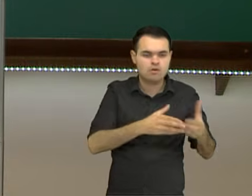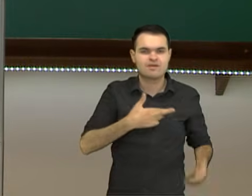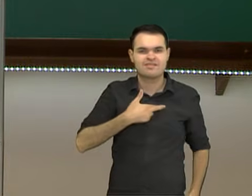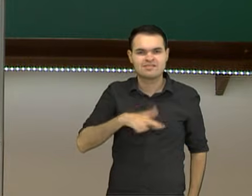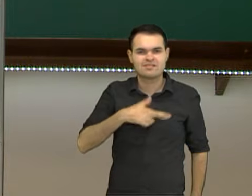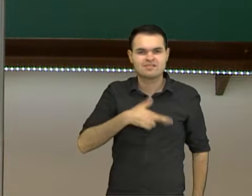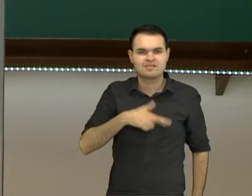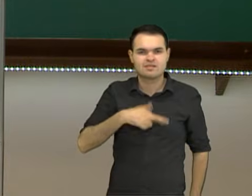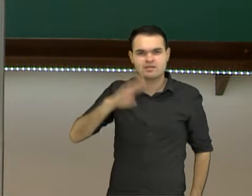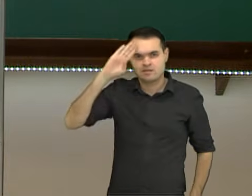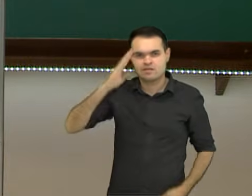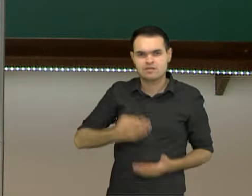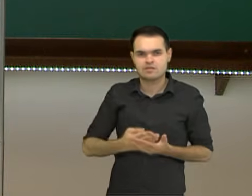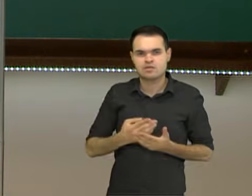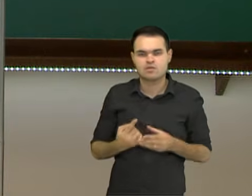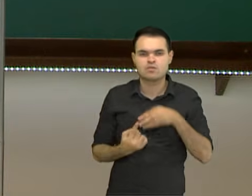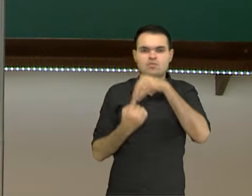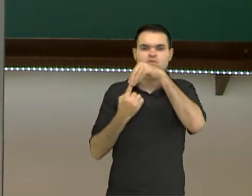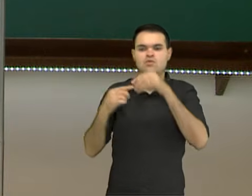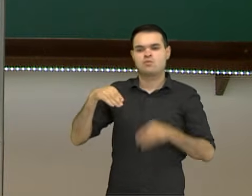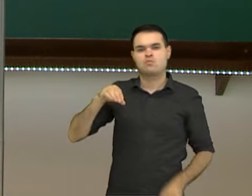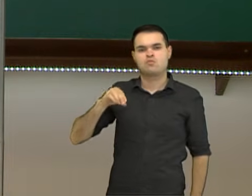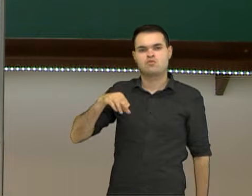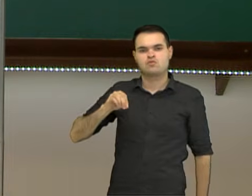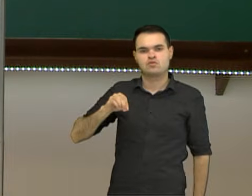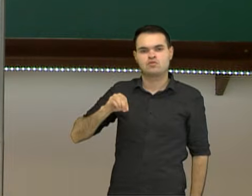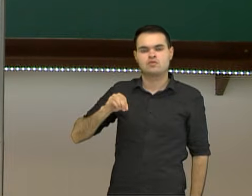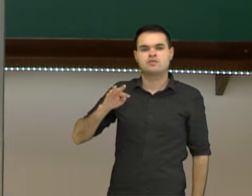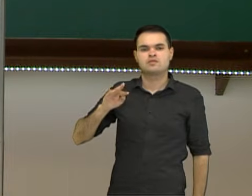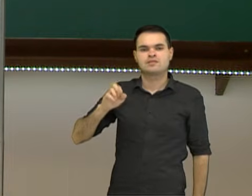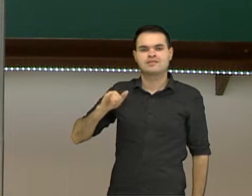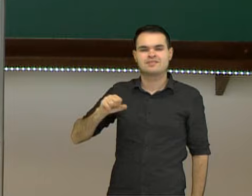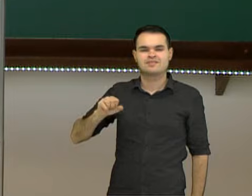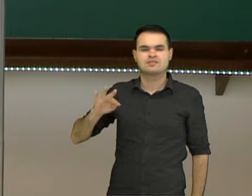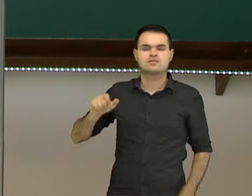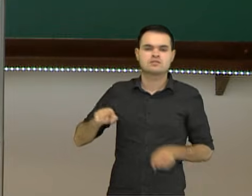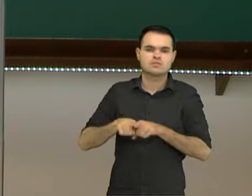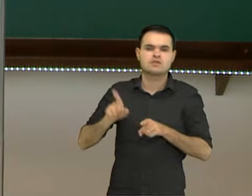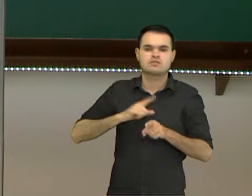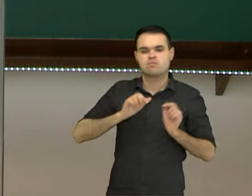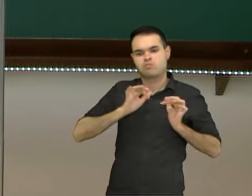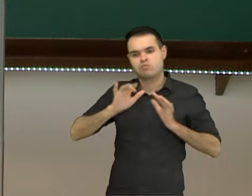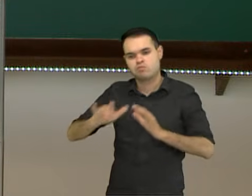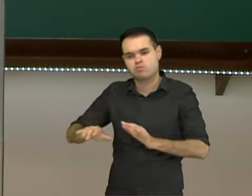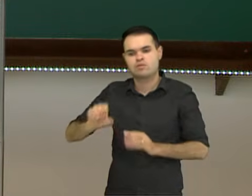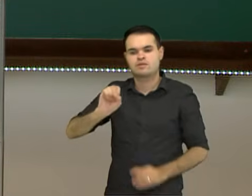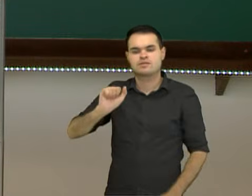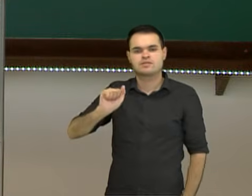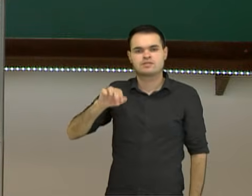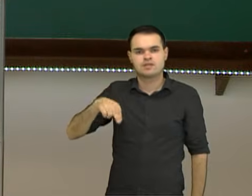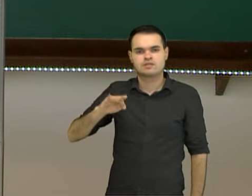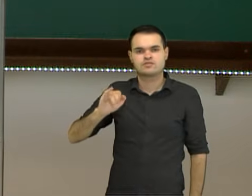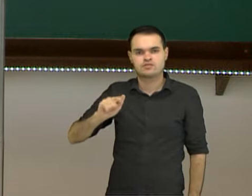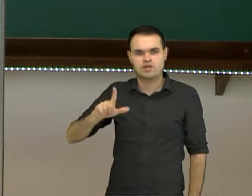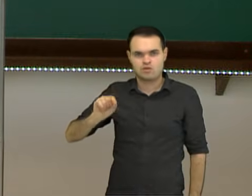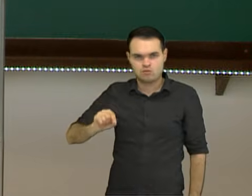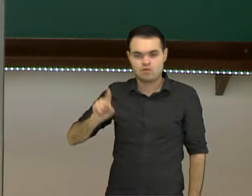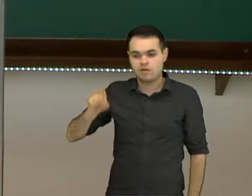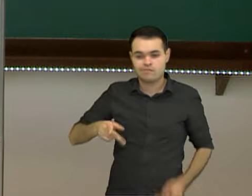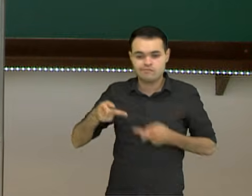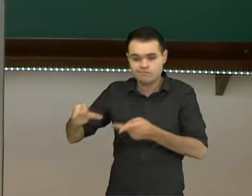Jerusalém, havia também a peregrinação para Santiago de Compostela, O que eles faziam